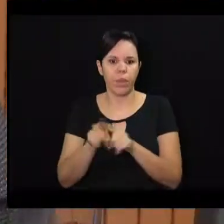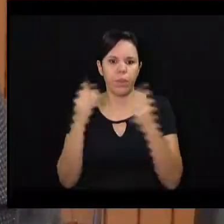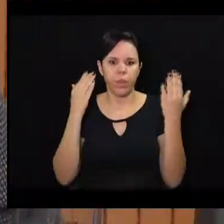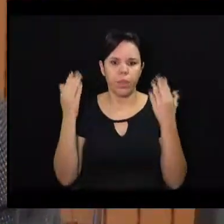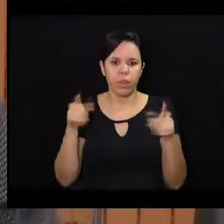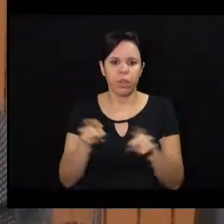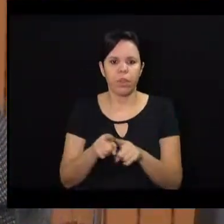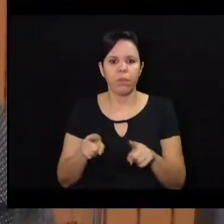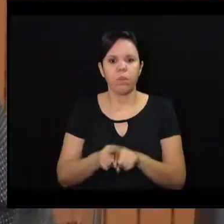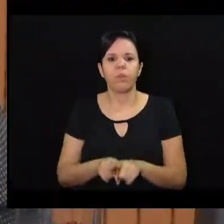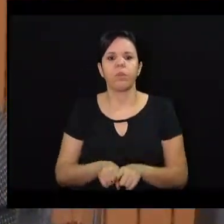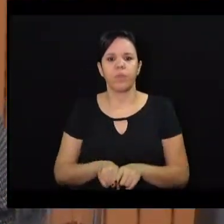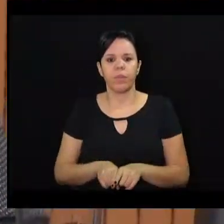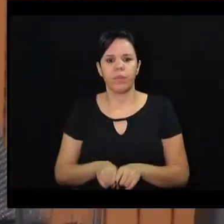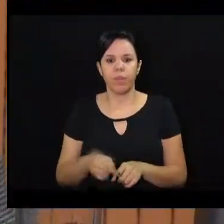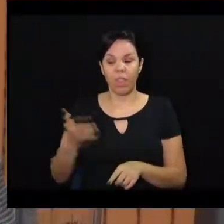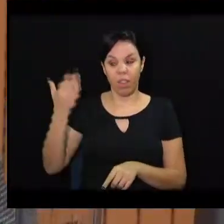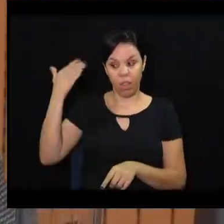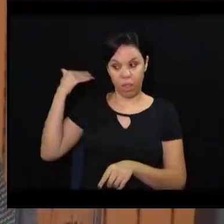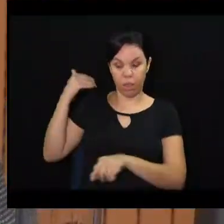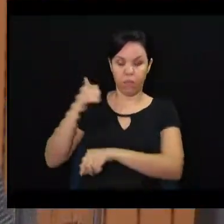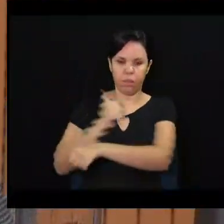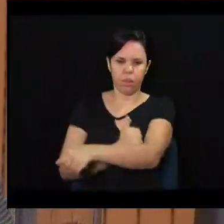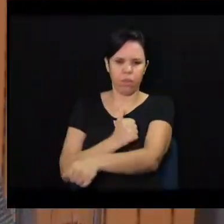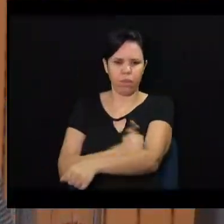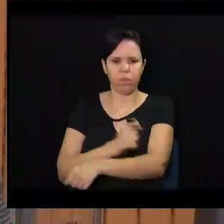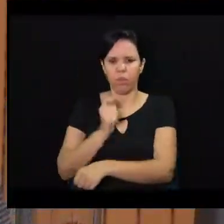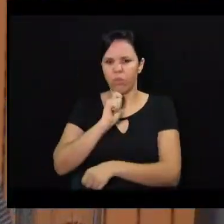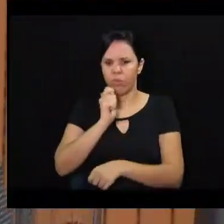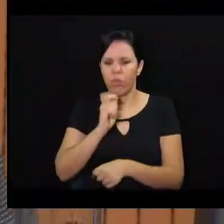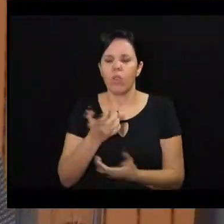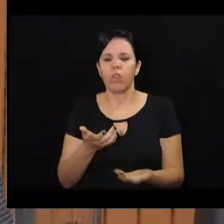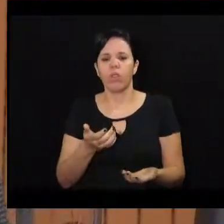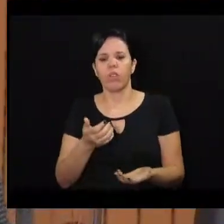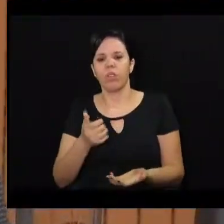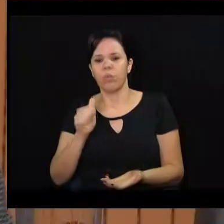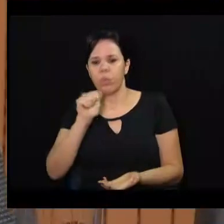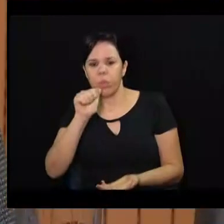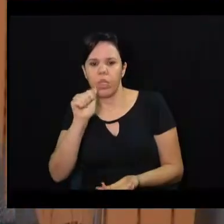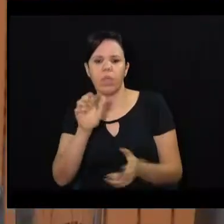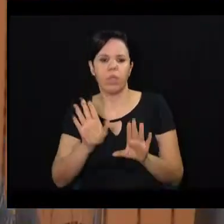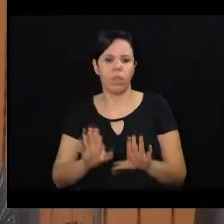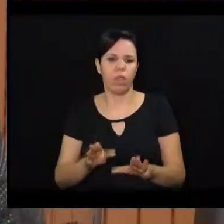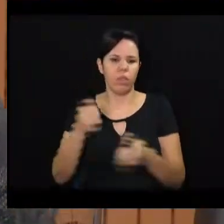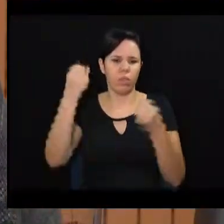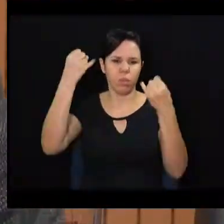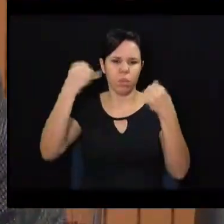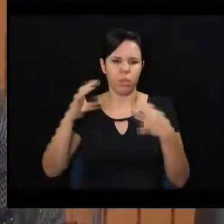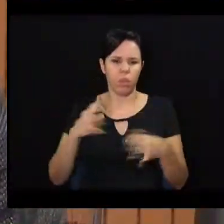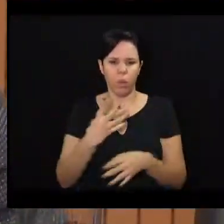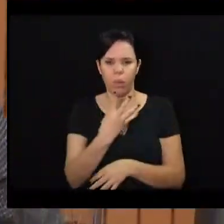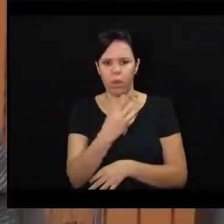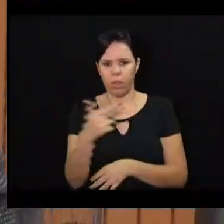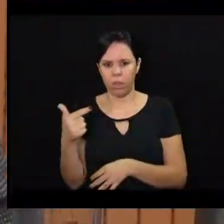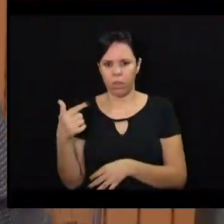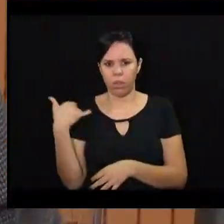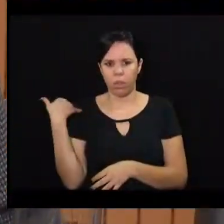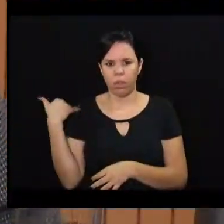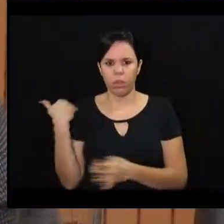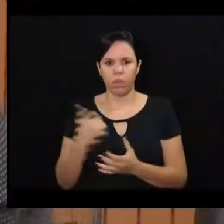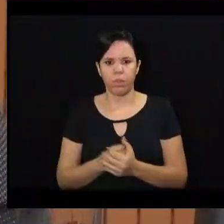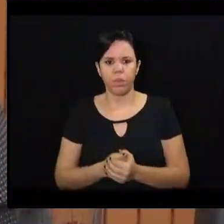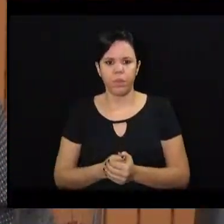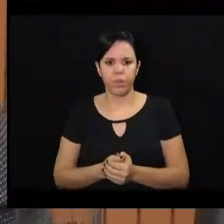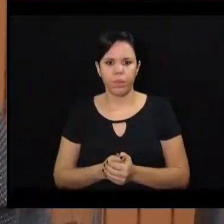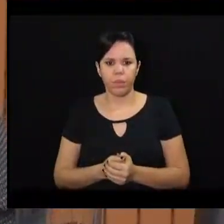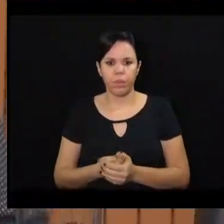da Cruz, ex-dependente de álcool que fez questão de contar sua história. Tenho 42 anos.